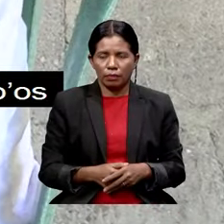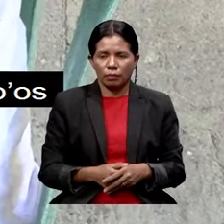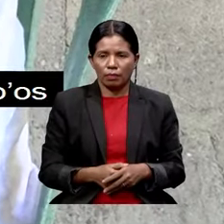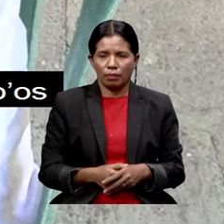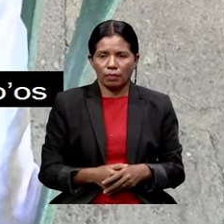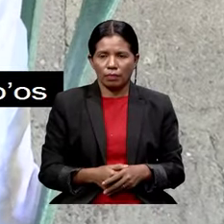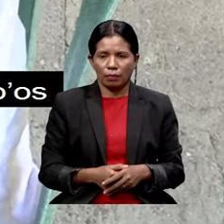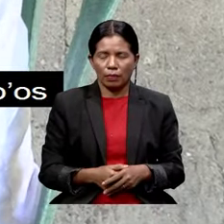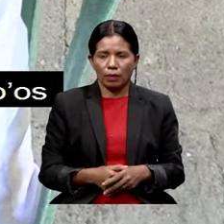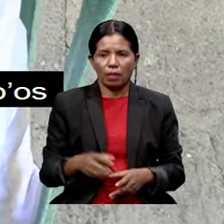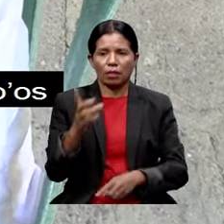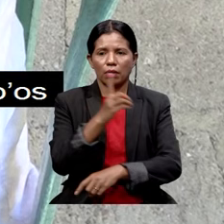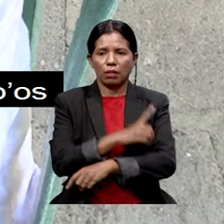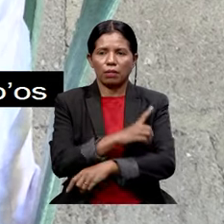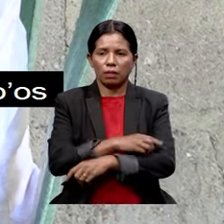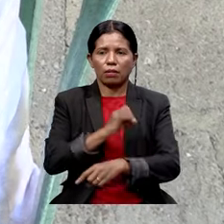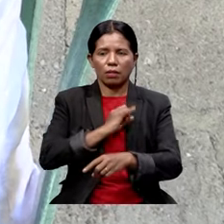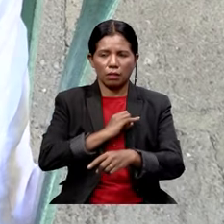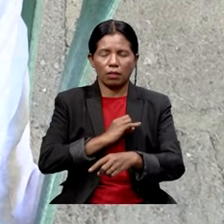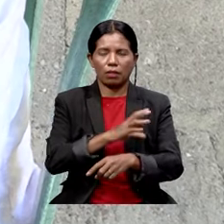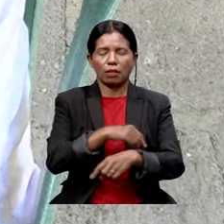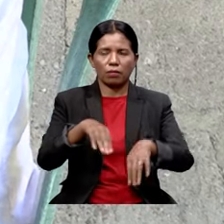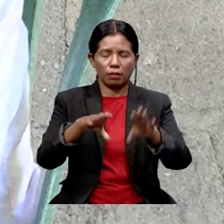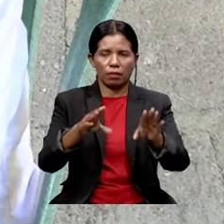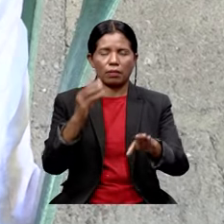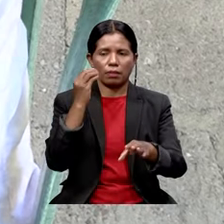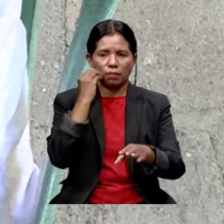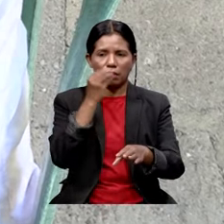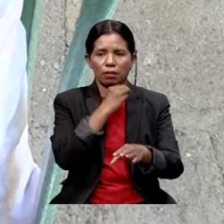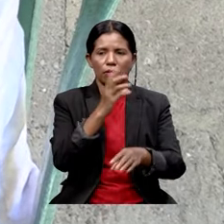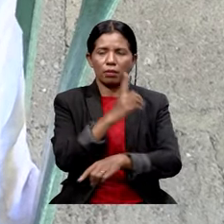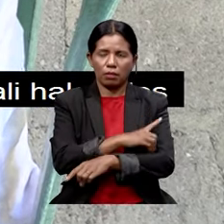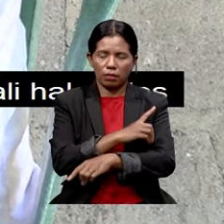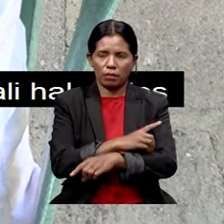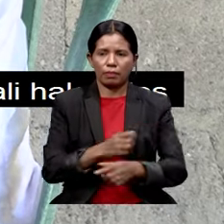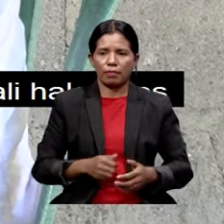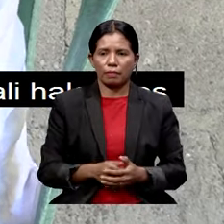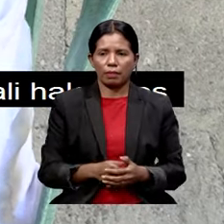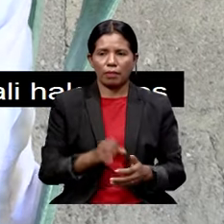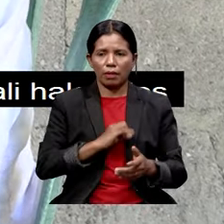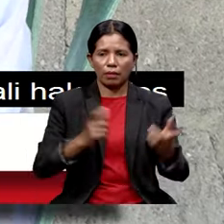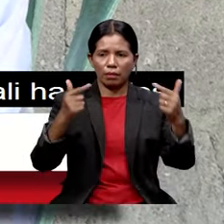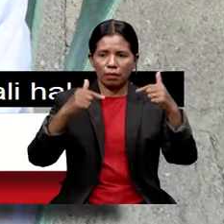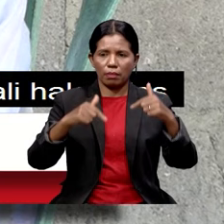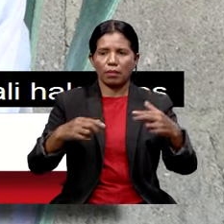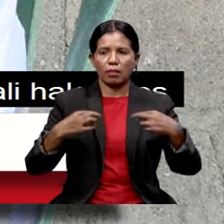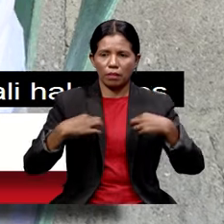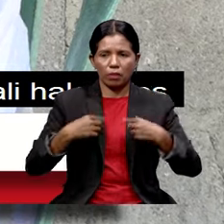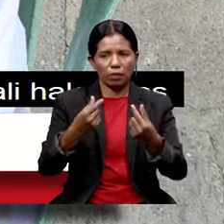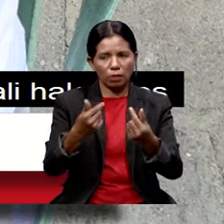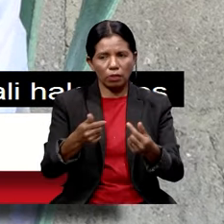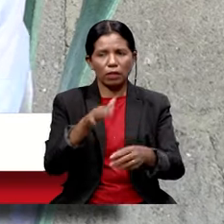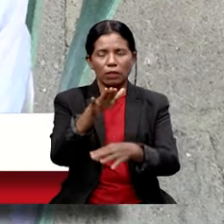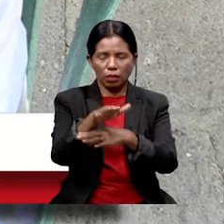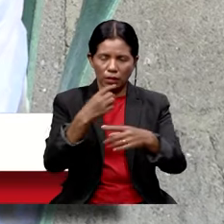Muhara fa pala atafane pala fai muhara ibana fa batupite fa sair ka ate batuti